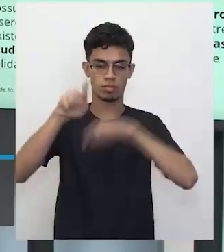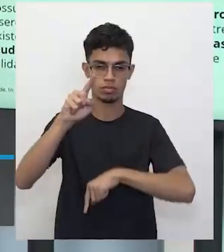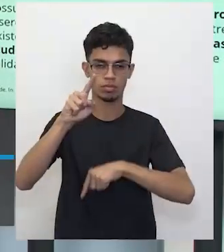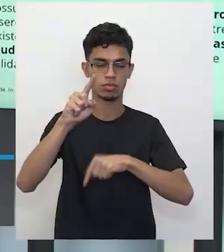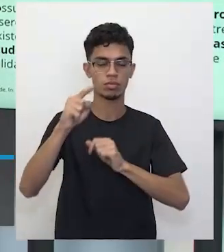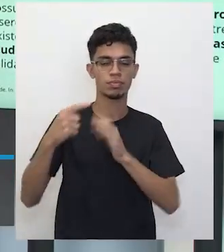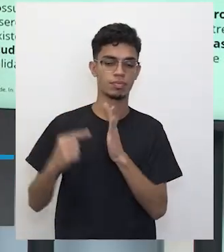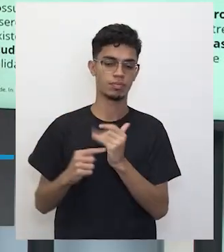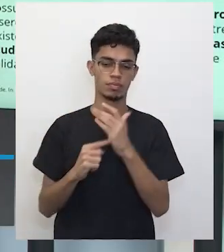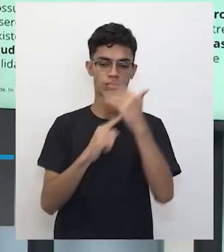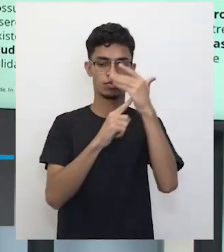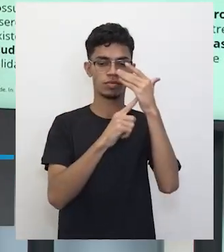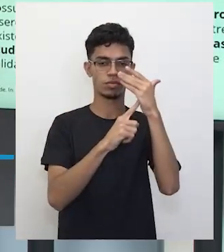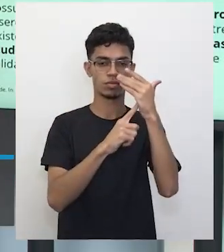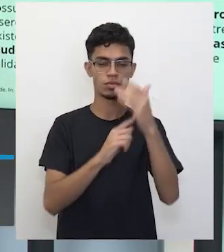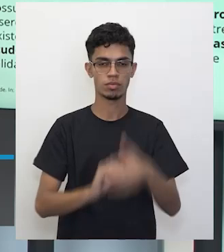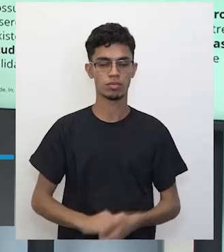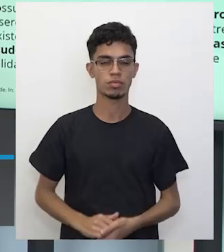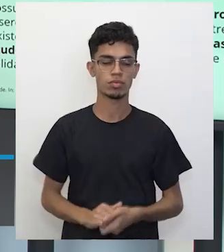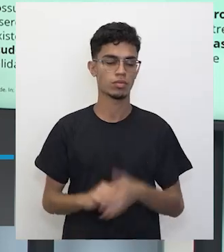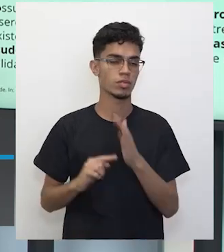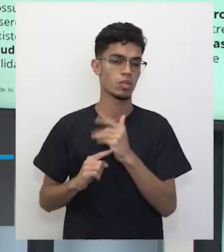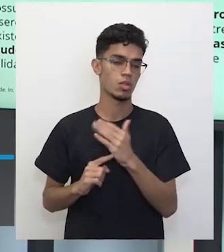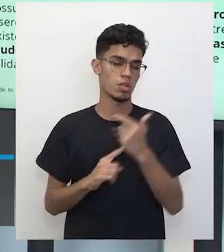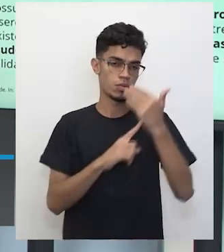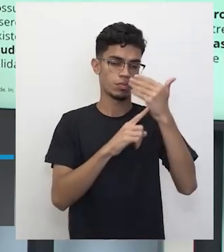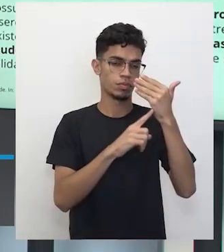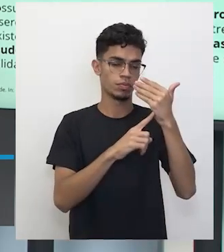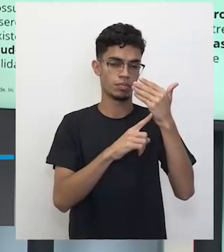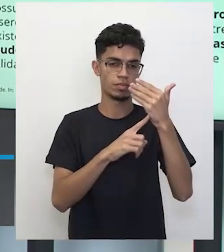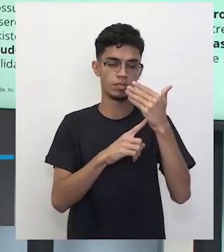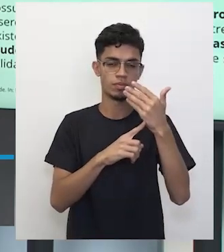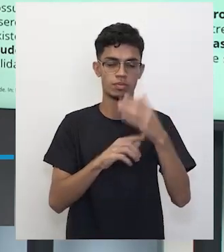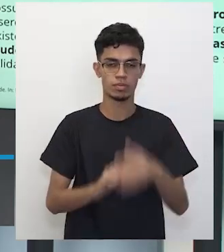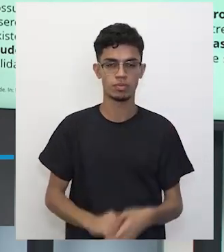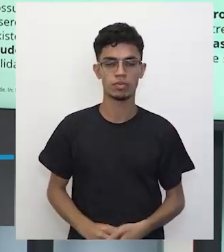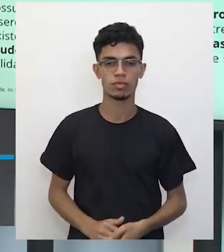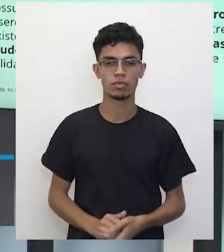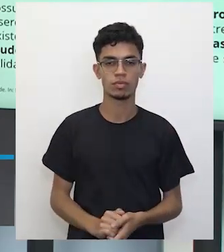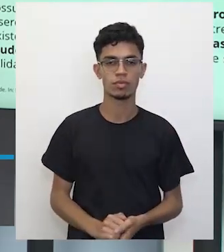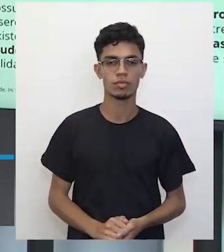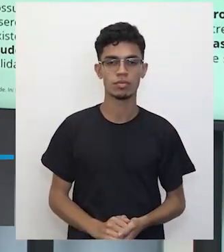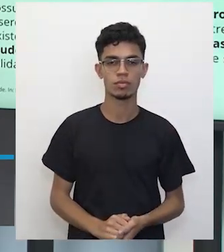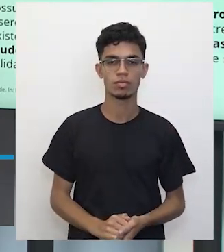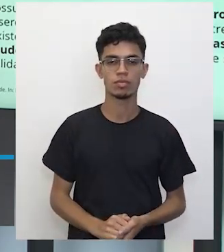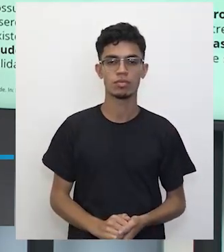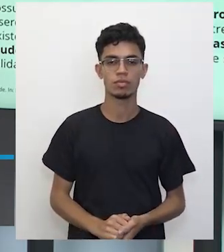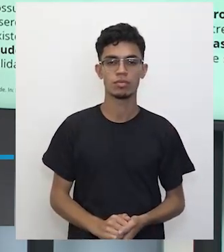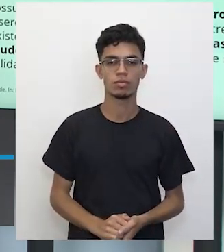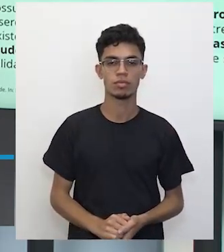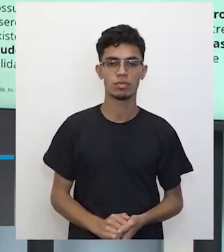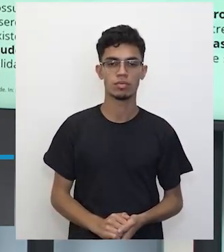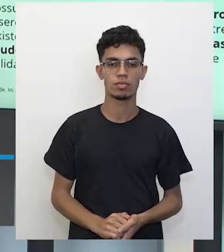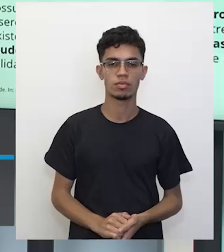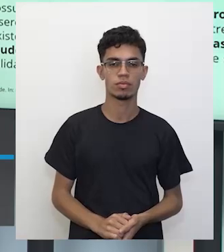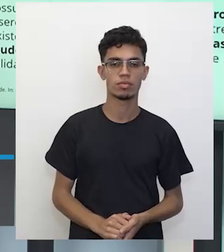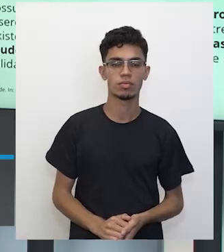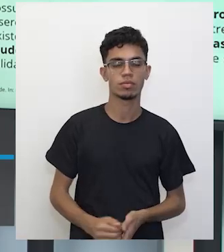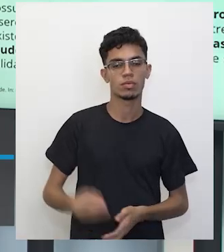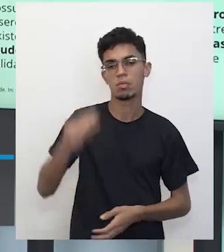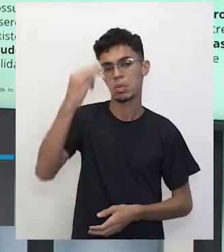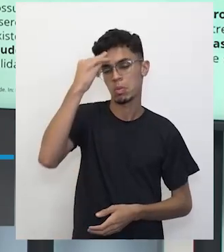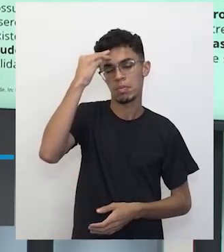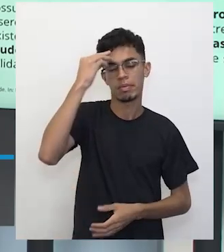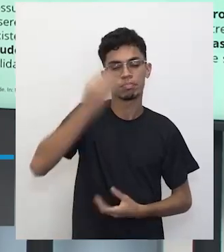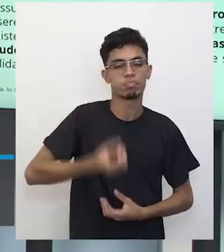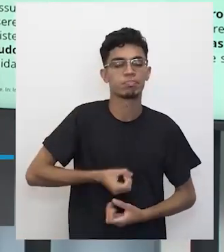tipos de tecnologia, né? Essas tecnologias que permitem com que a gente guarde memória, né, que a